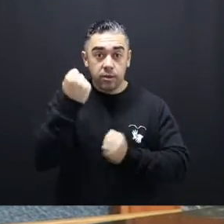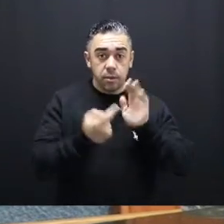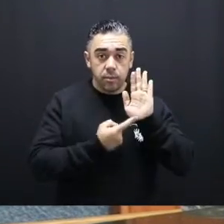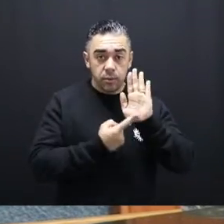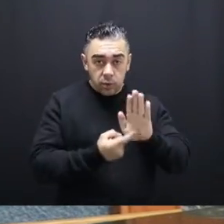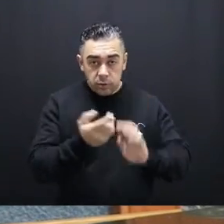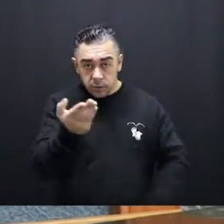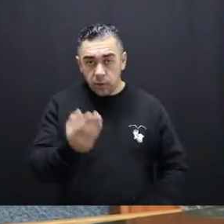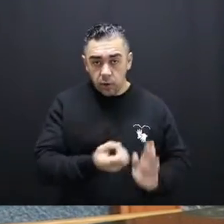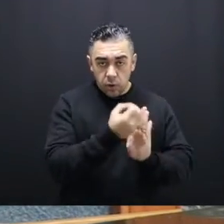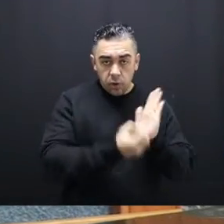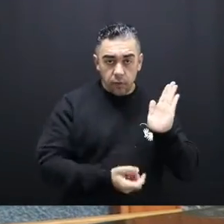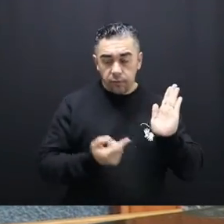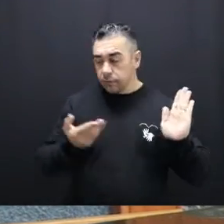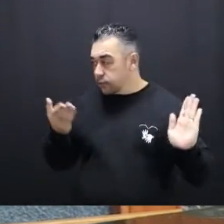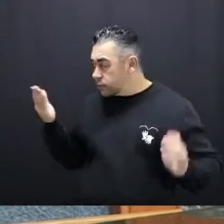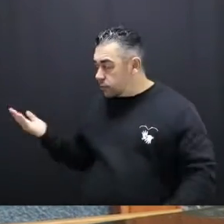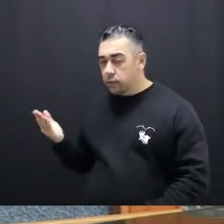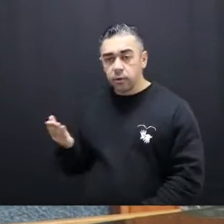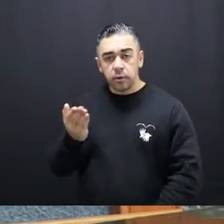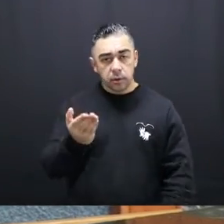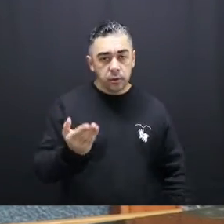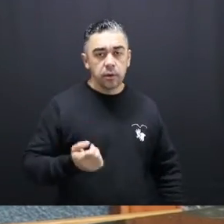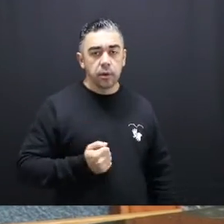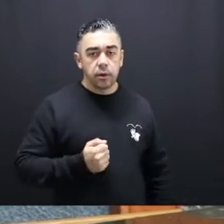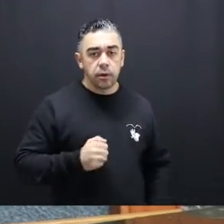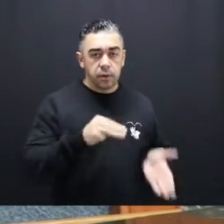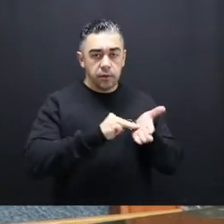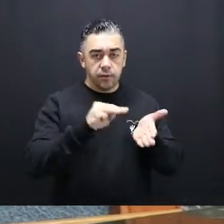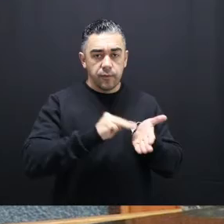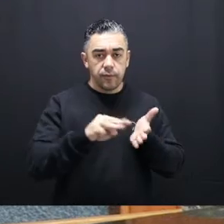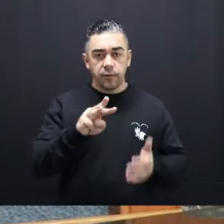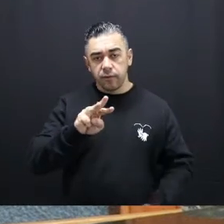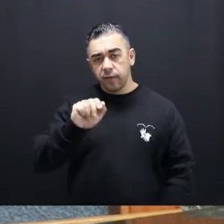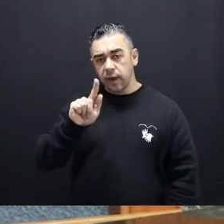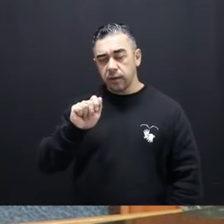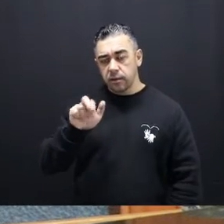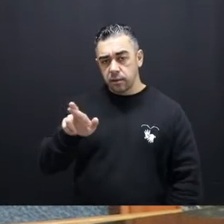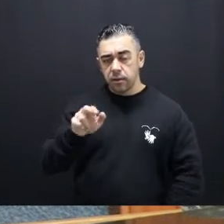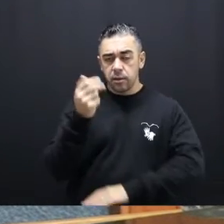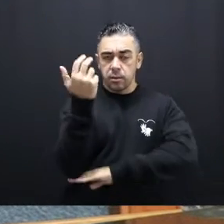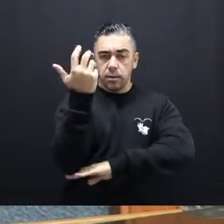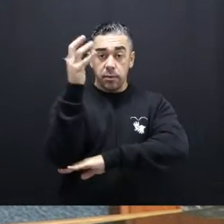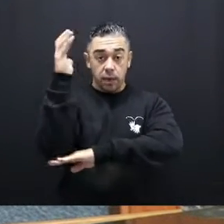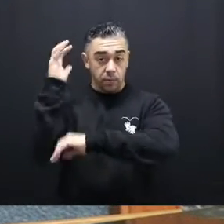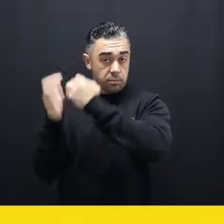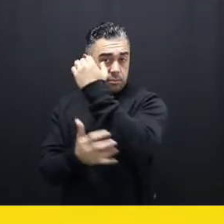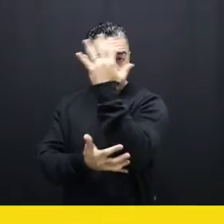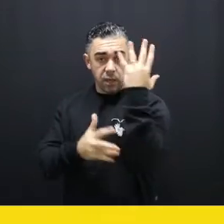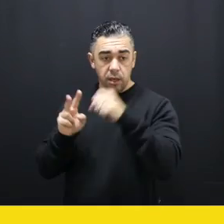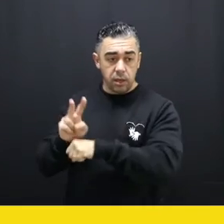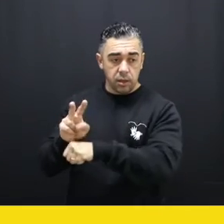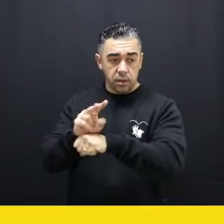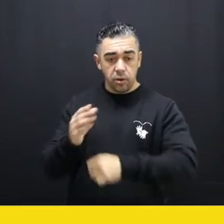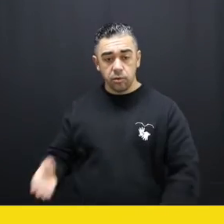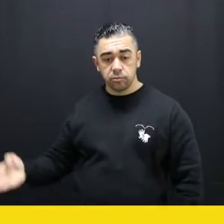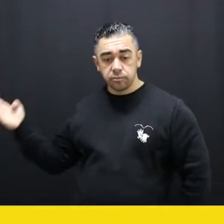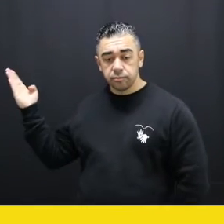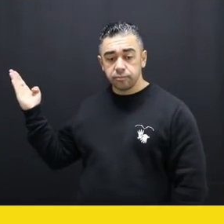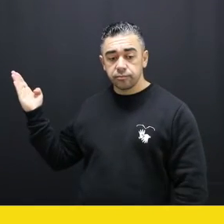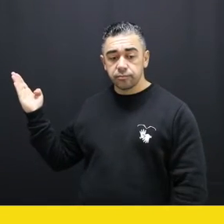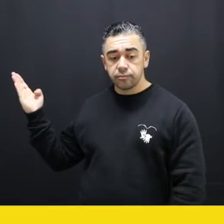tela eu fiz do vereador será bem-vindo ao secretário Wagner do meio ambiente néscios mostra para nós por gentileza